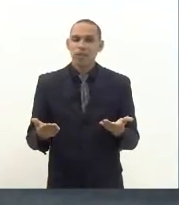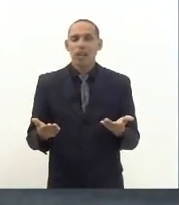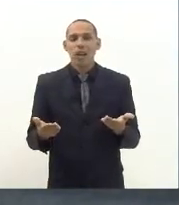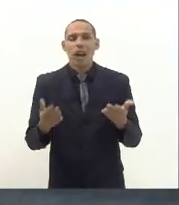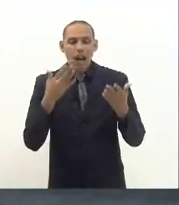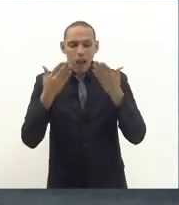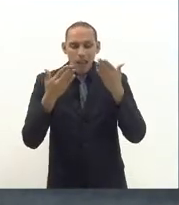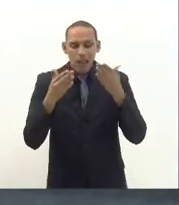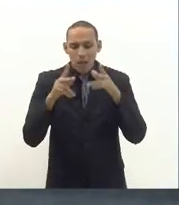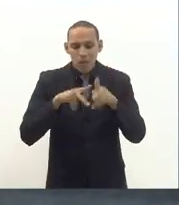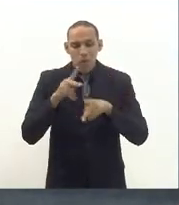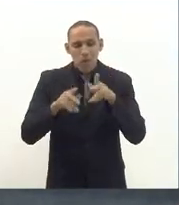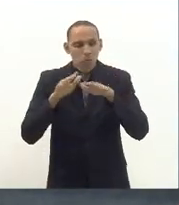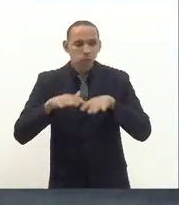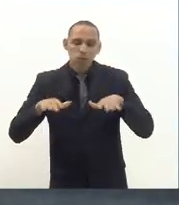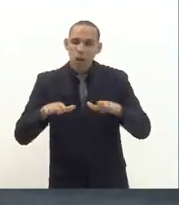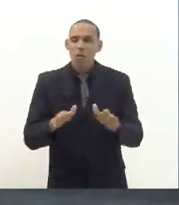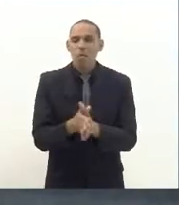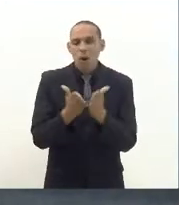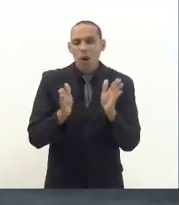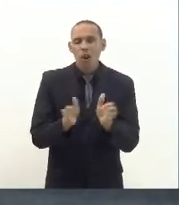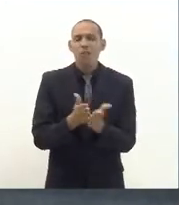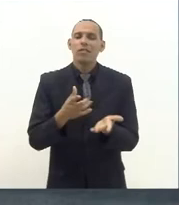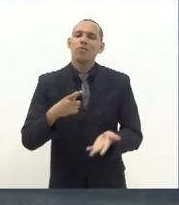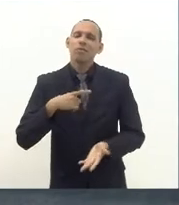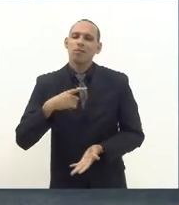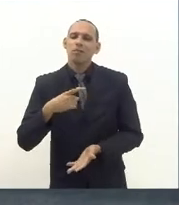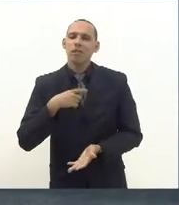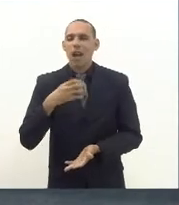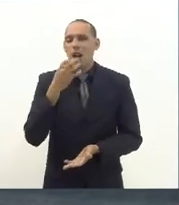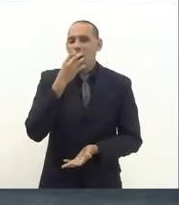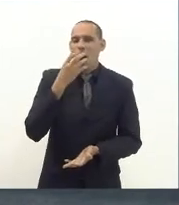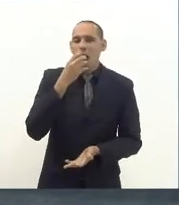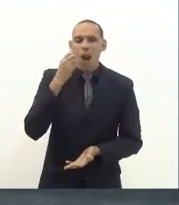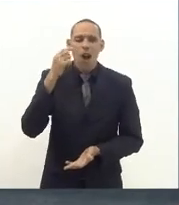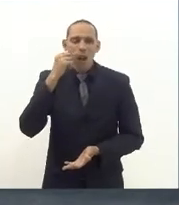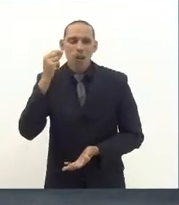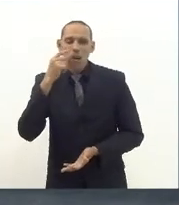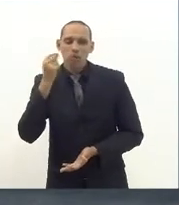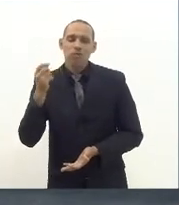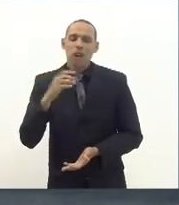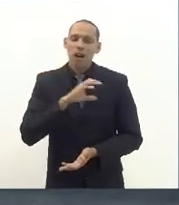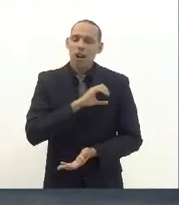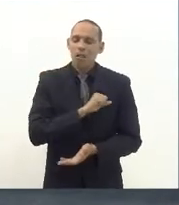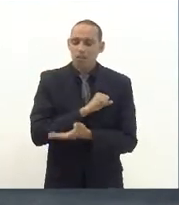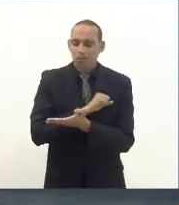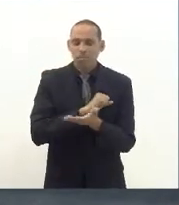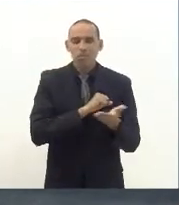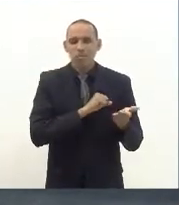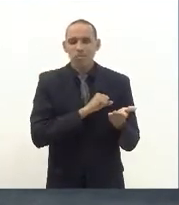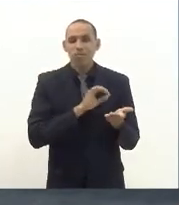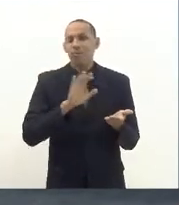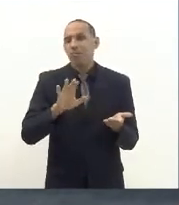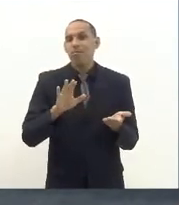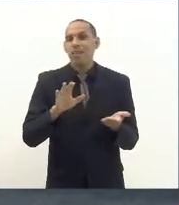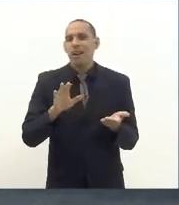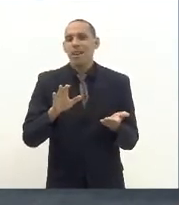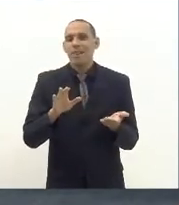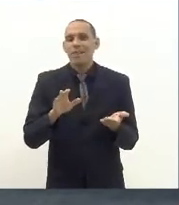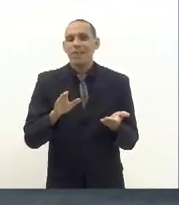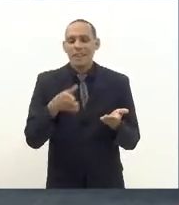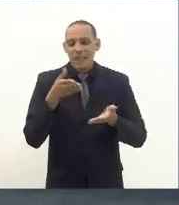todo mundo tem um pezinho um gatinho que ama e muda as vezes não tem condições né Deputado a tia Ju